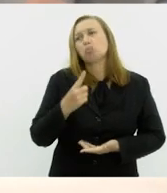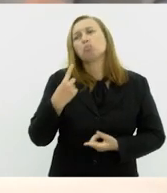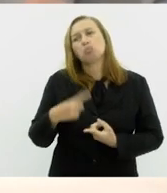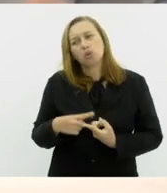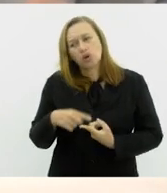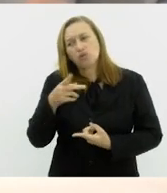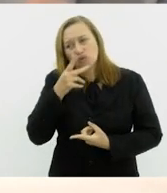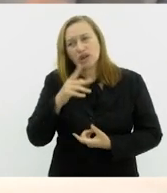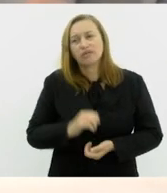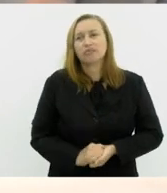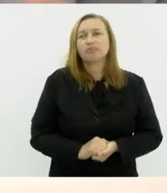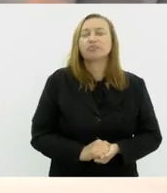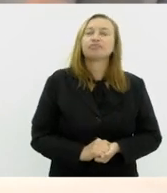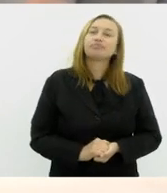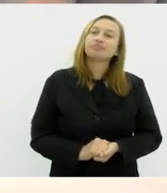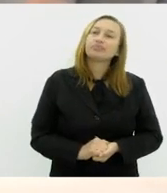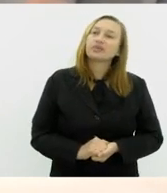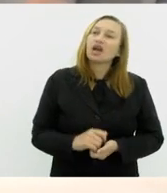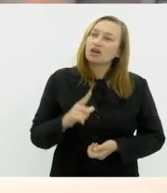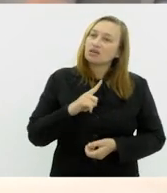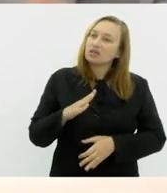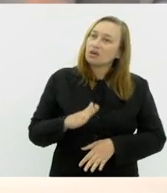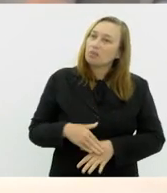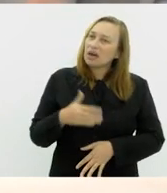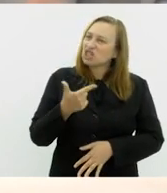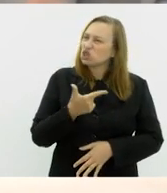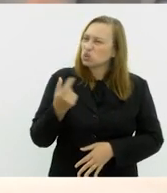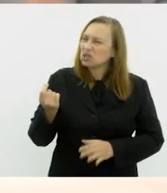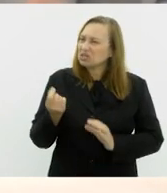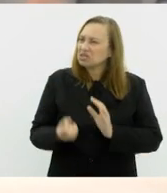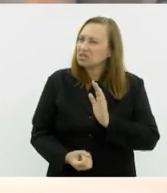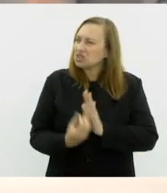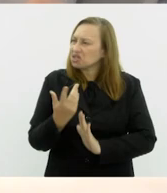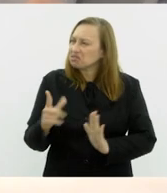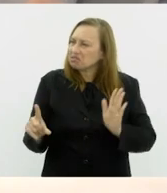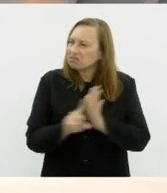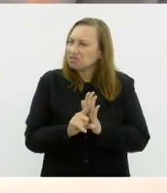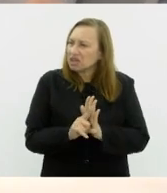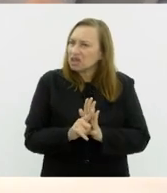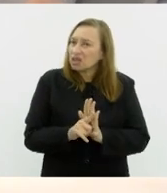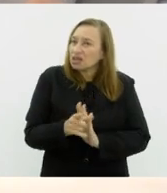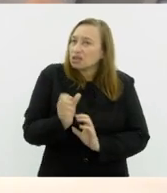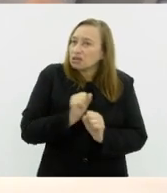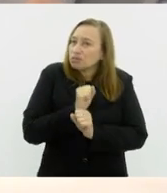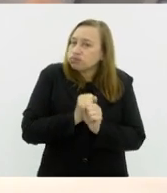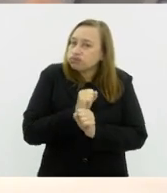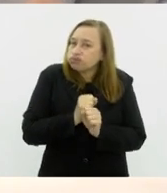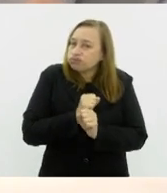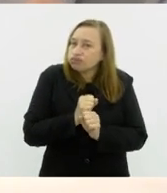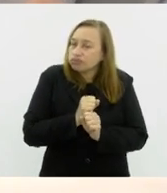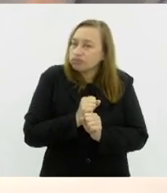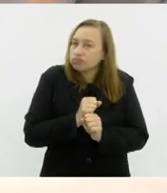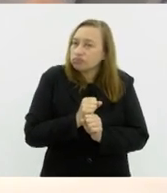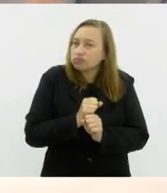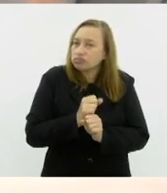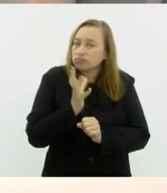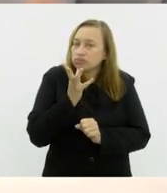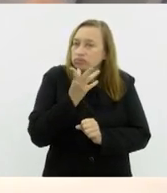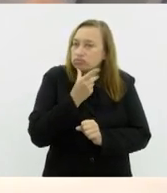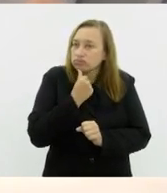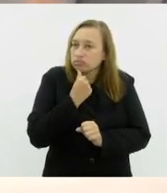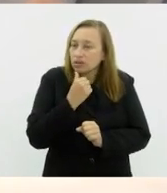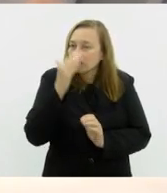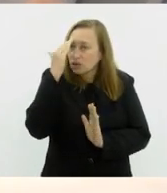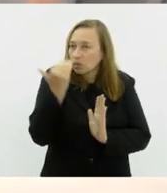quê. Eu tenho mais de 200 leis que eu fiz, várias delas demoraram 10, 12, 15 anos para serem cumpridas. A lei que